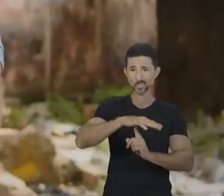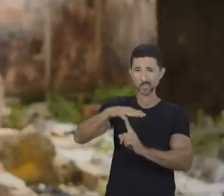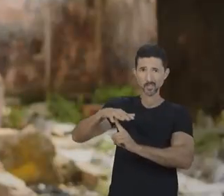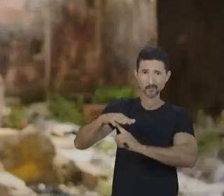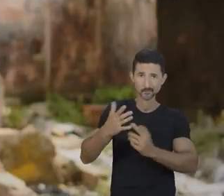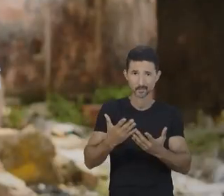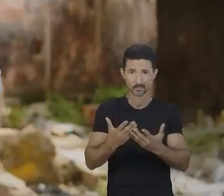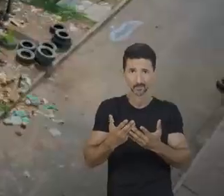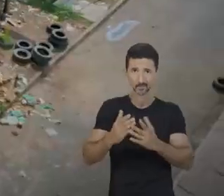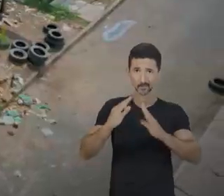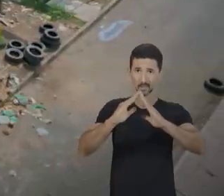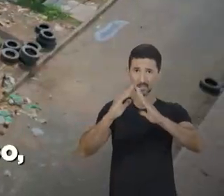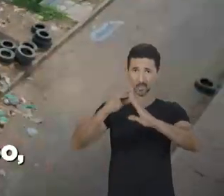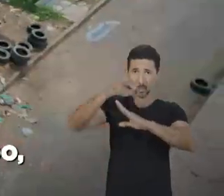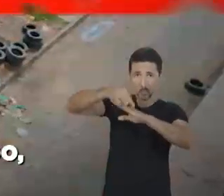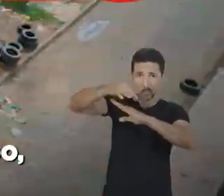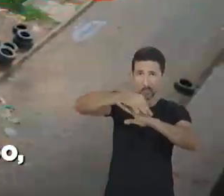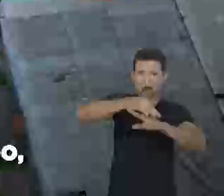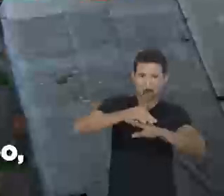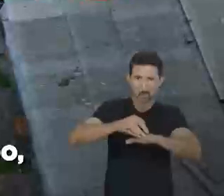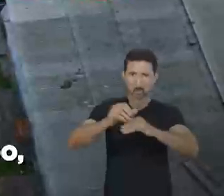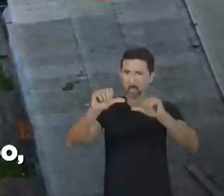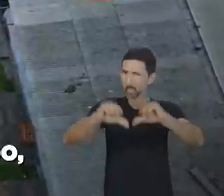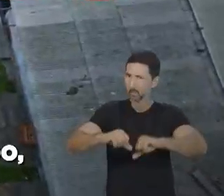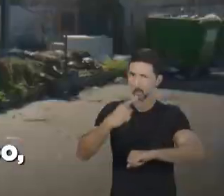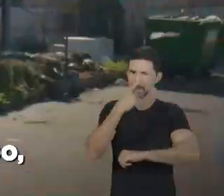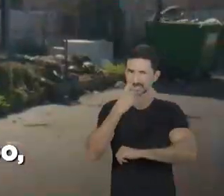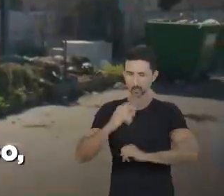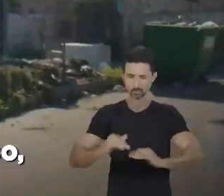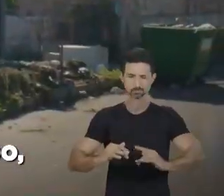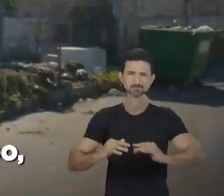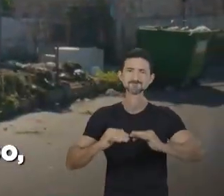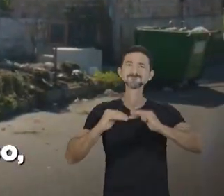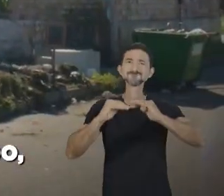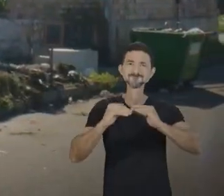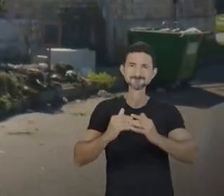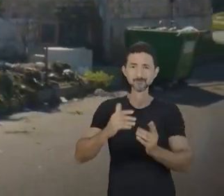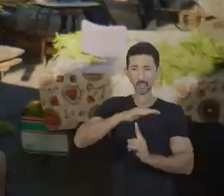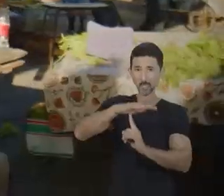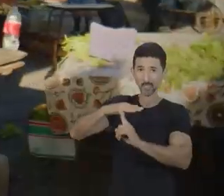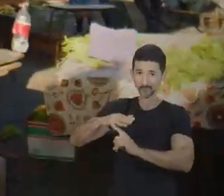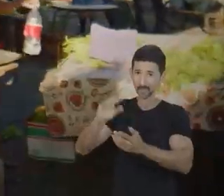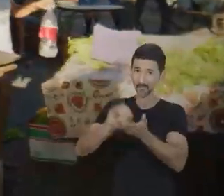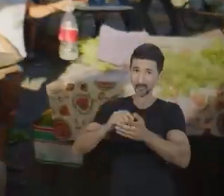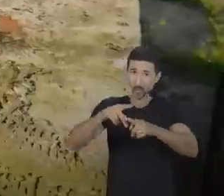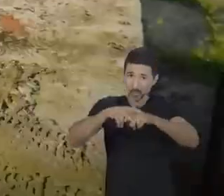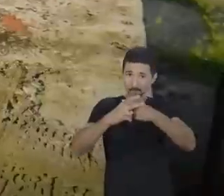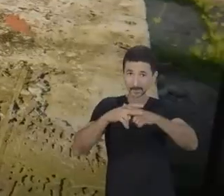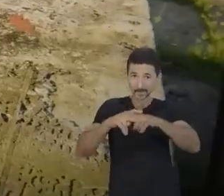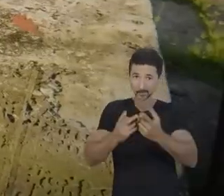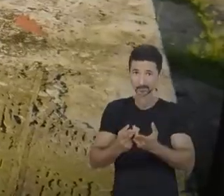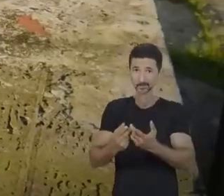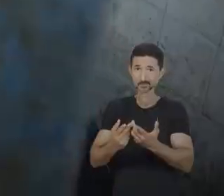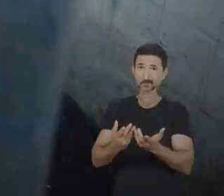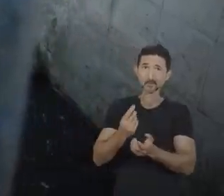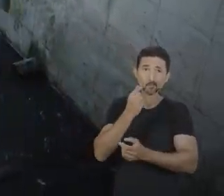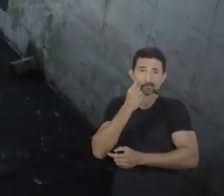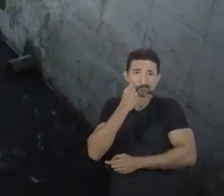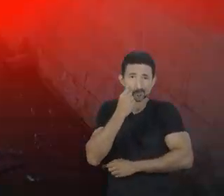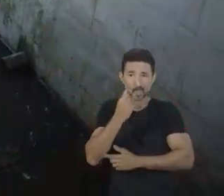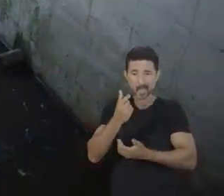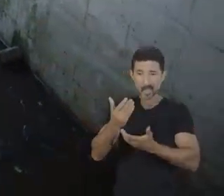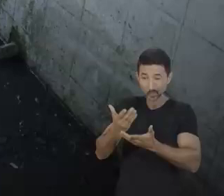Olha como está isso aqui. Teto cheio de buraco, lixo acumulado, barraca sem manutenção,